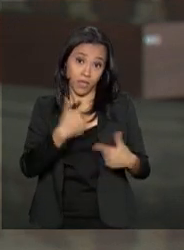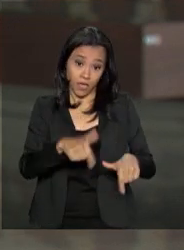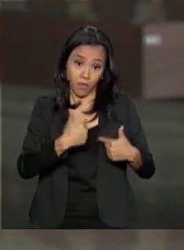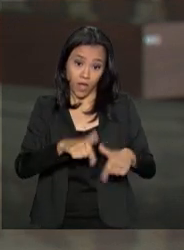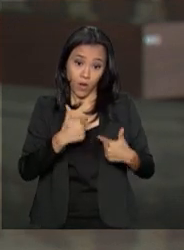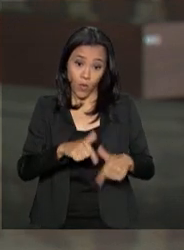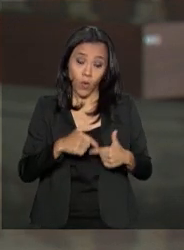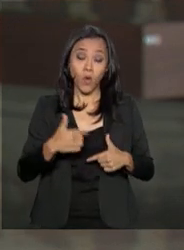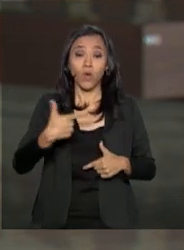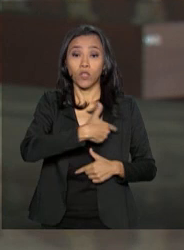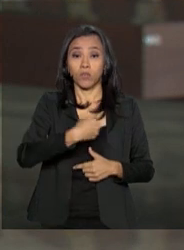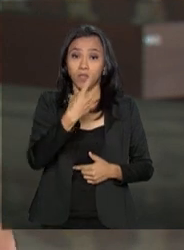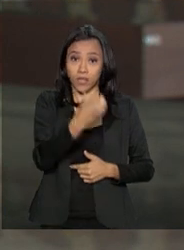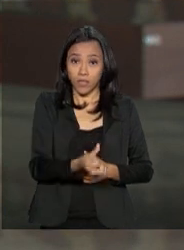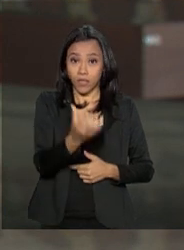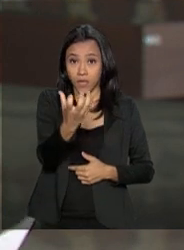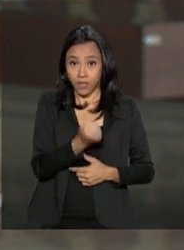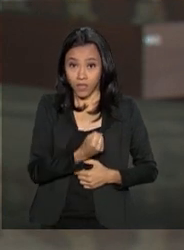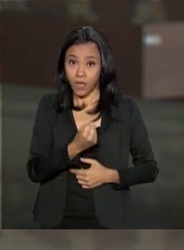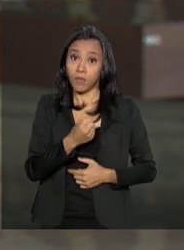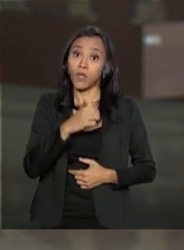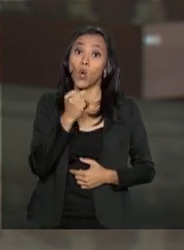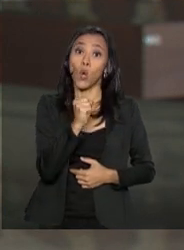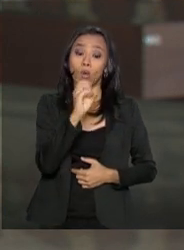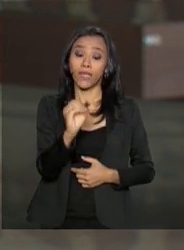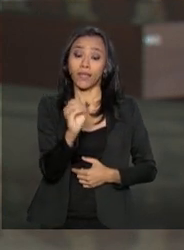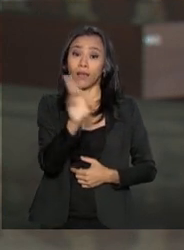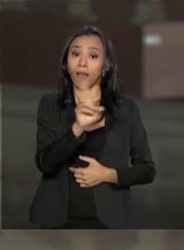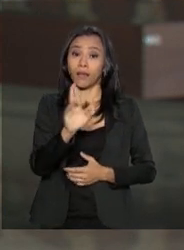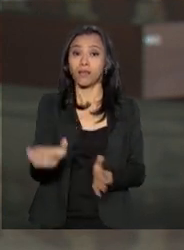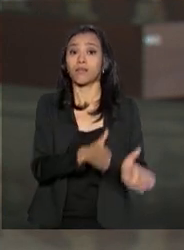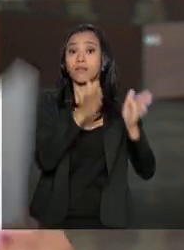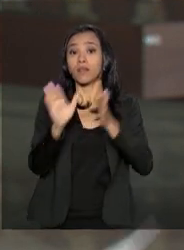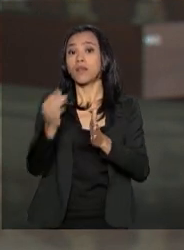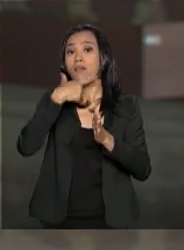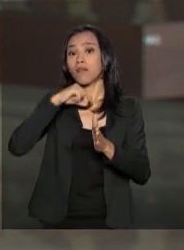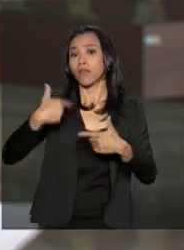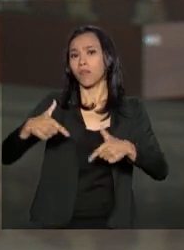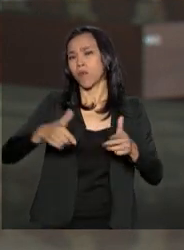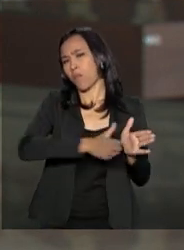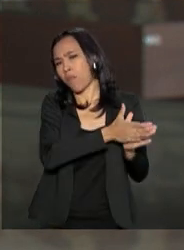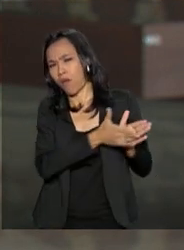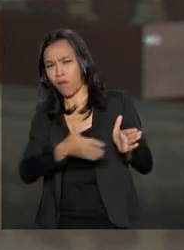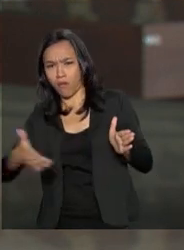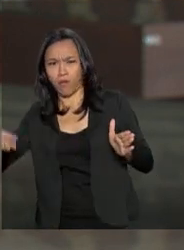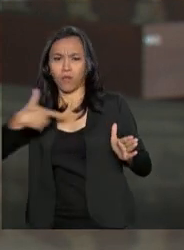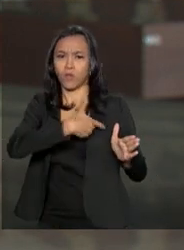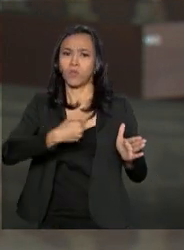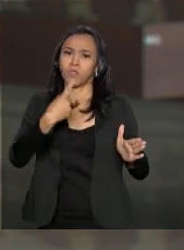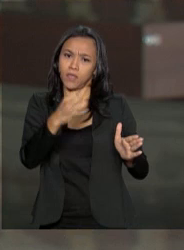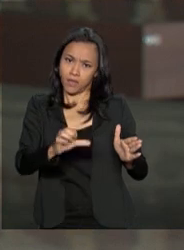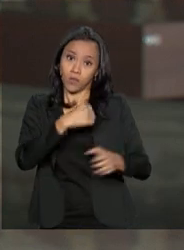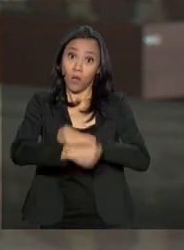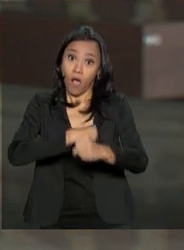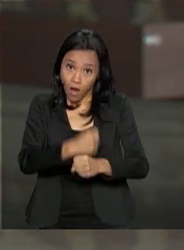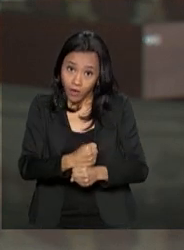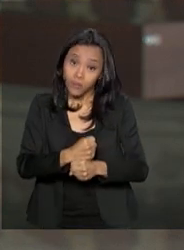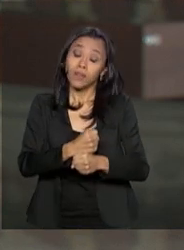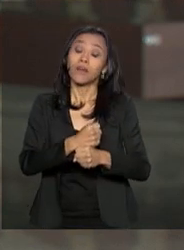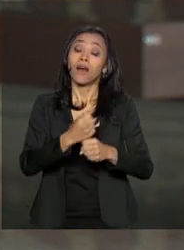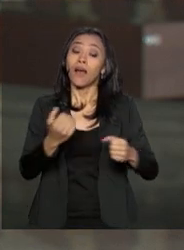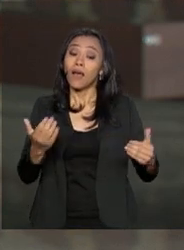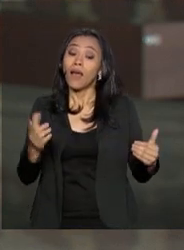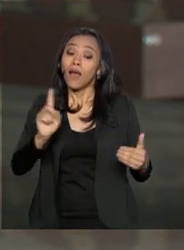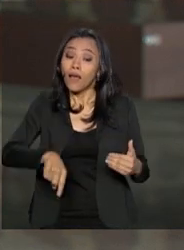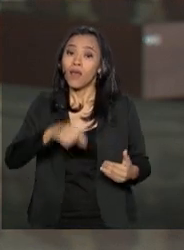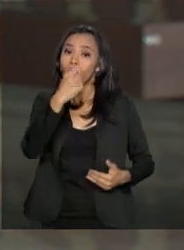um ano de 2016 recebe o valor mínimo de 80 reais agora quem trabalhou durante todo o ano de 2016 devem receber o valor máximo que